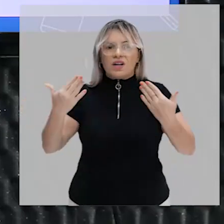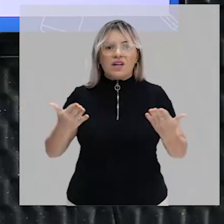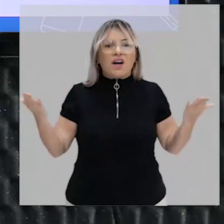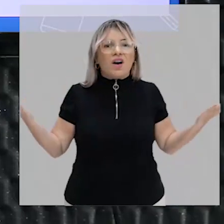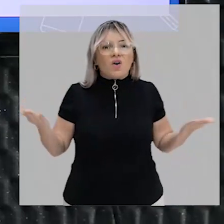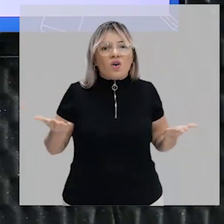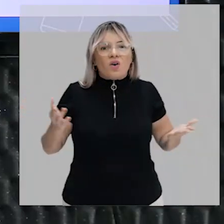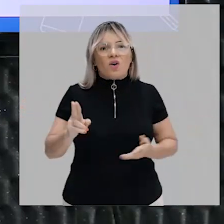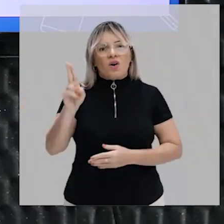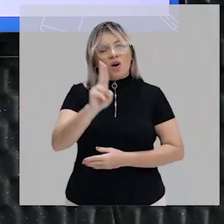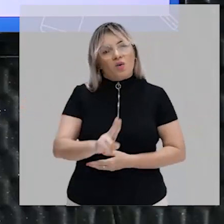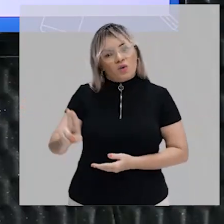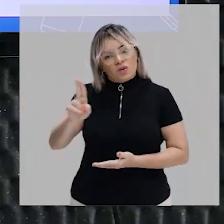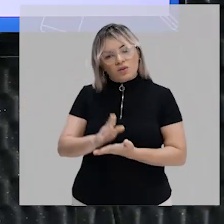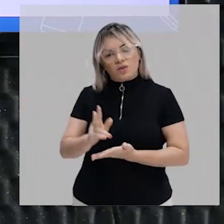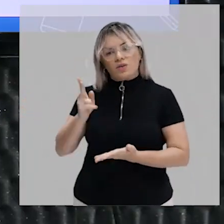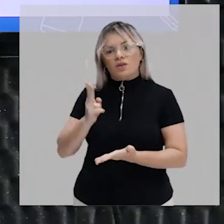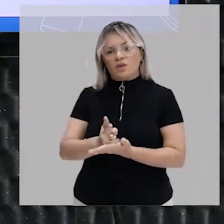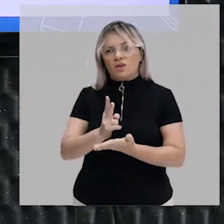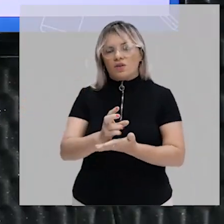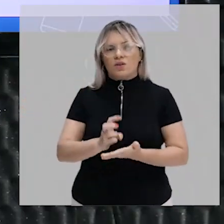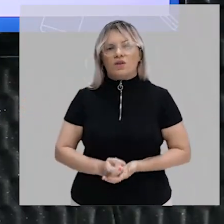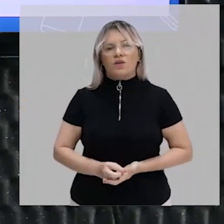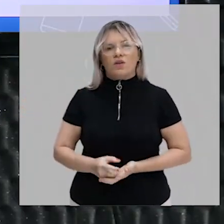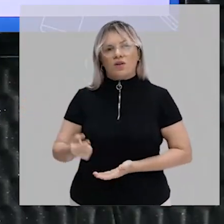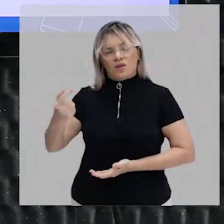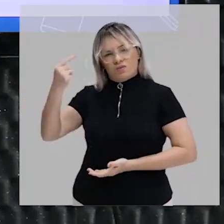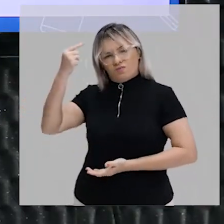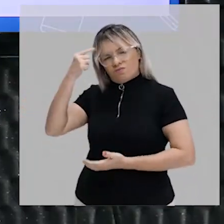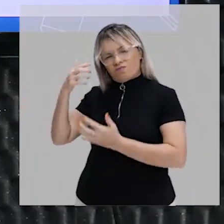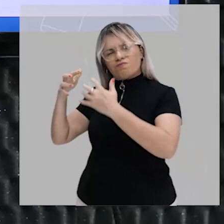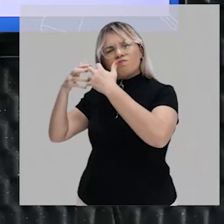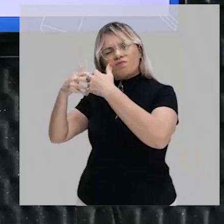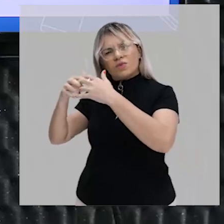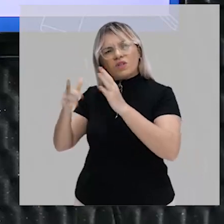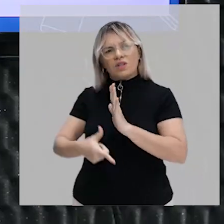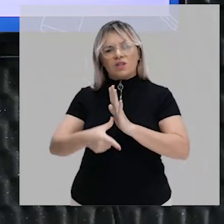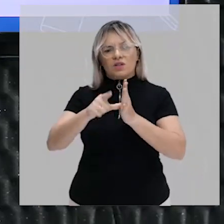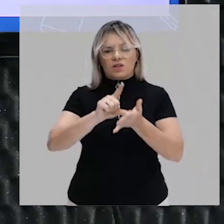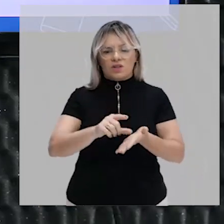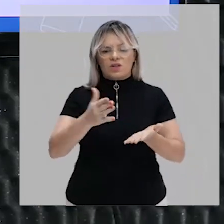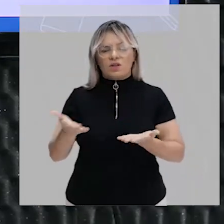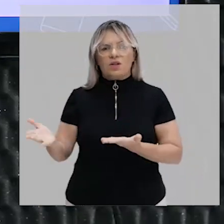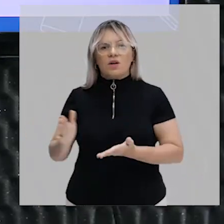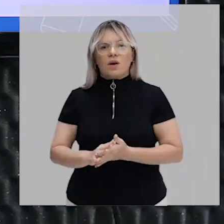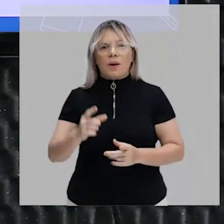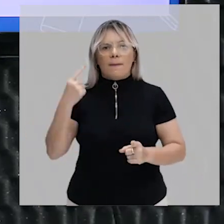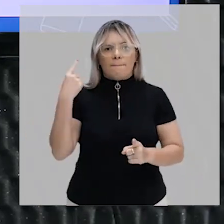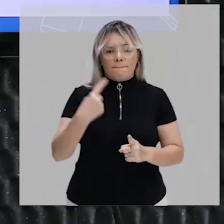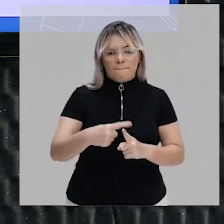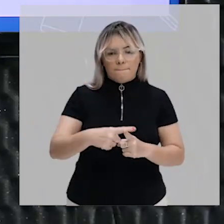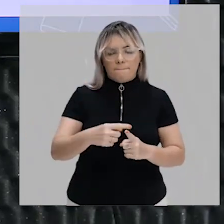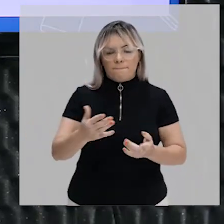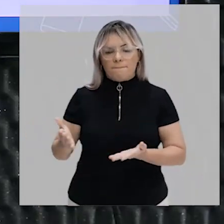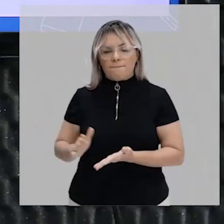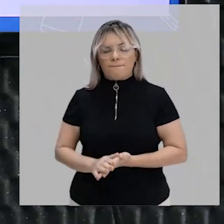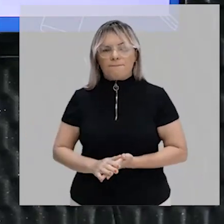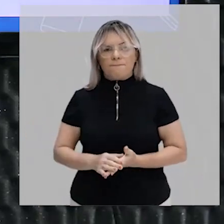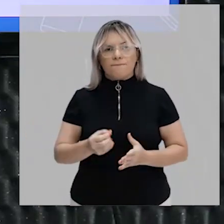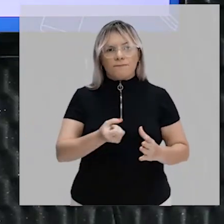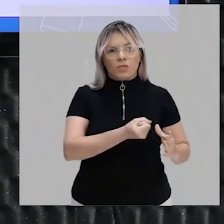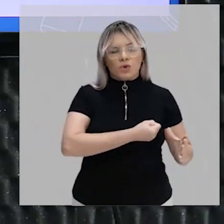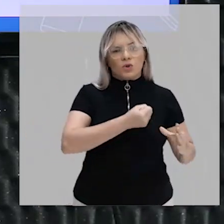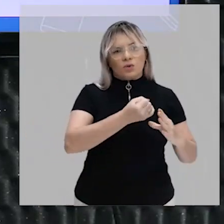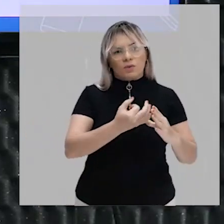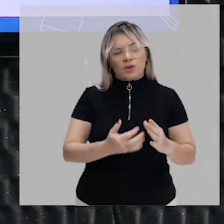usa sempre aquele raciocínio da relação anterior. Por quê? Porque lá na relação anterior estava assim, ó, número de A união